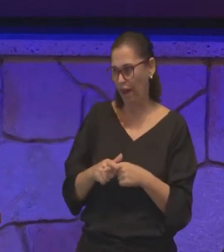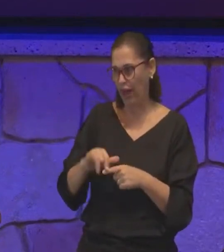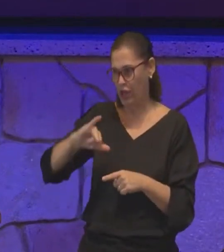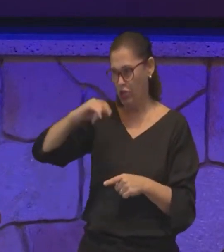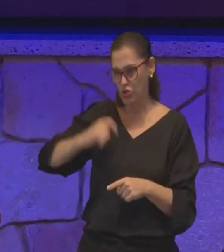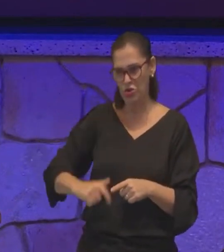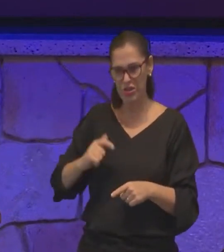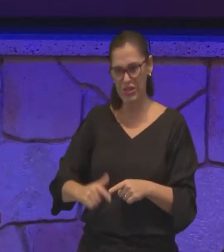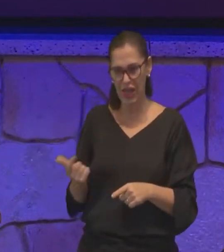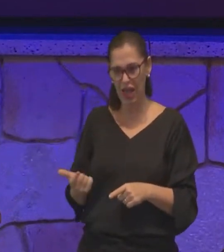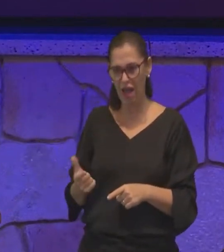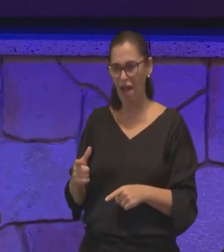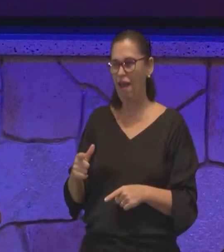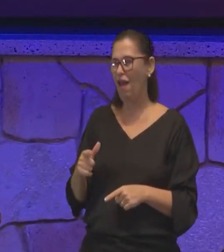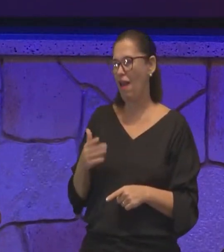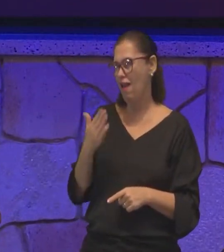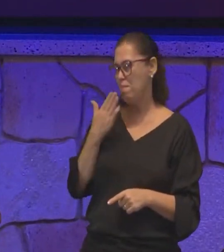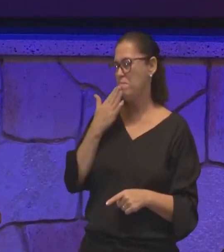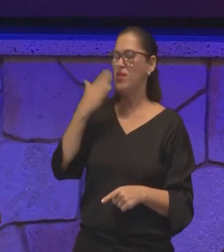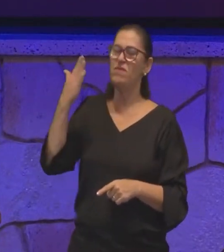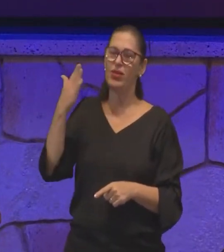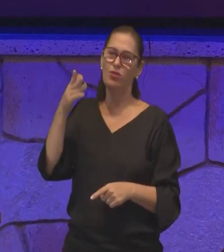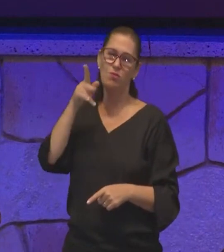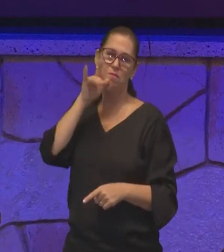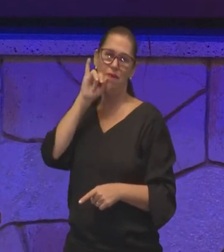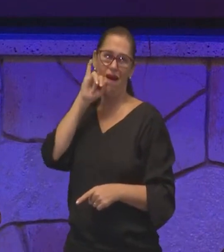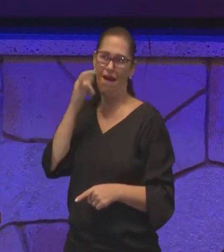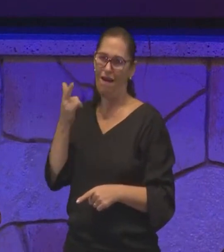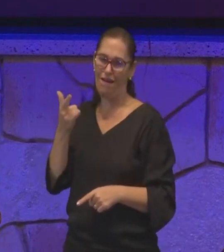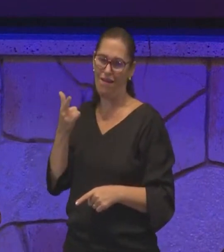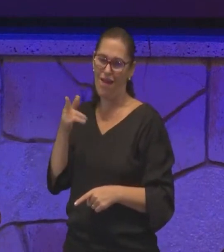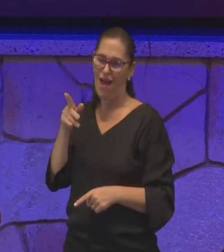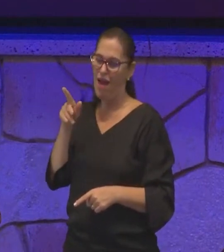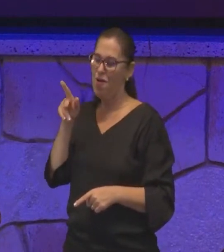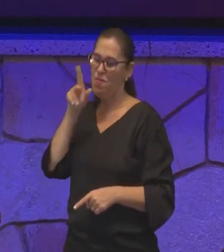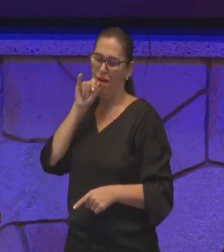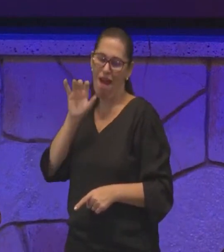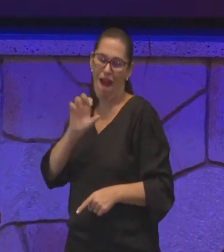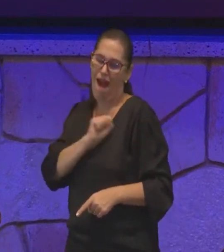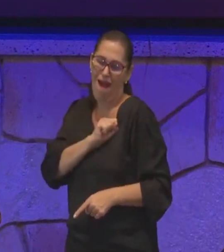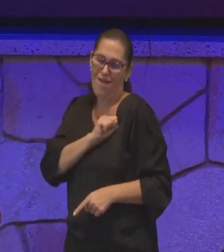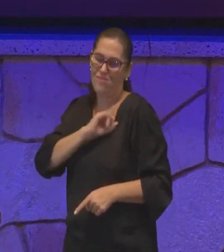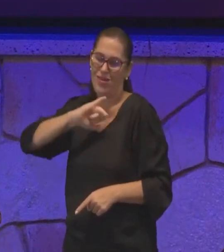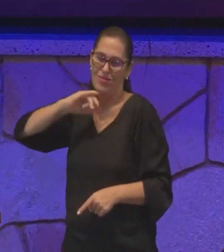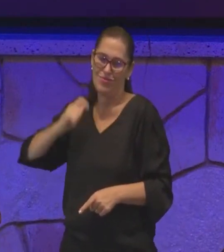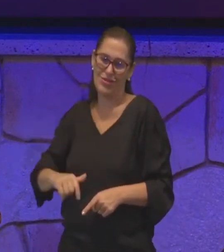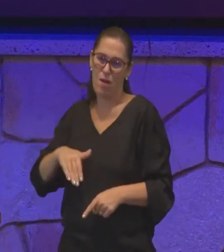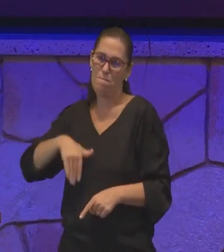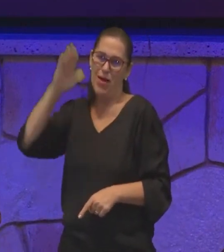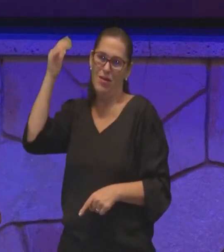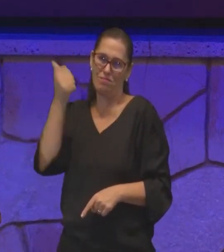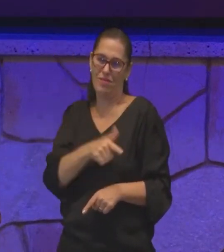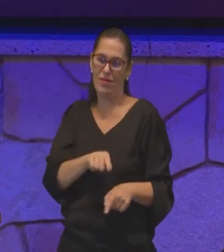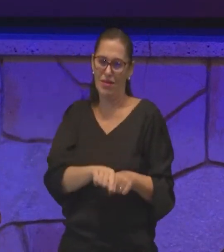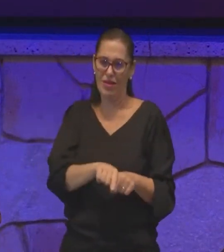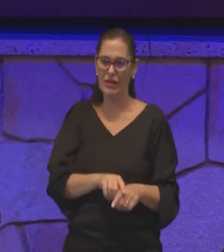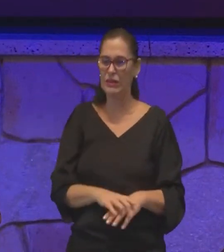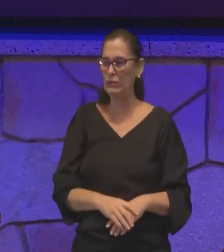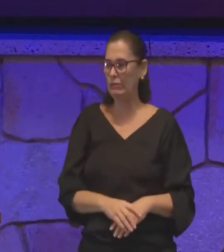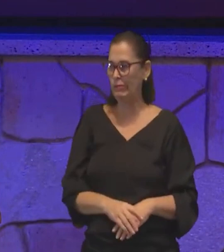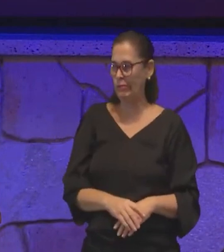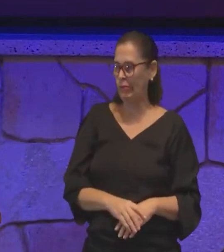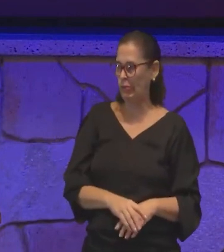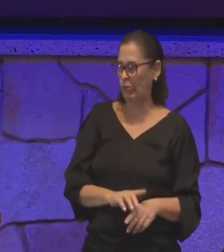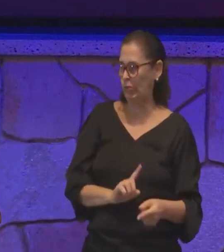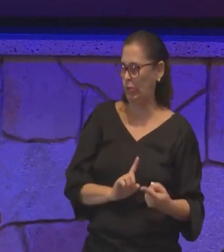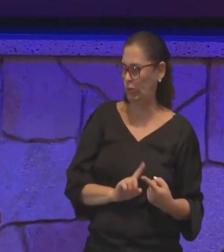o privilegiado, é o filhinho do papai, e os seus irmãos queriam dar uns cascudos nele, queriam pegá-lo e dar uma coça. Eles